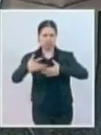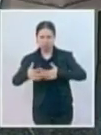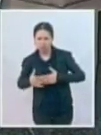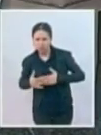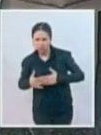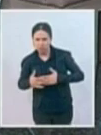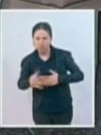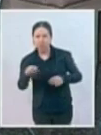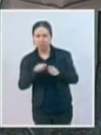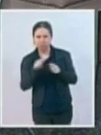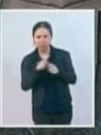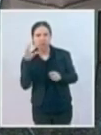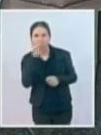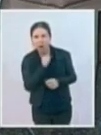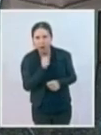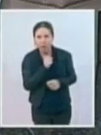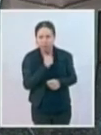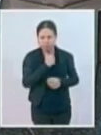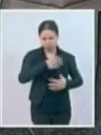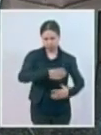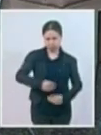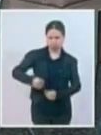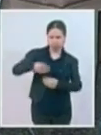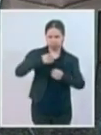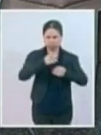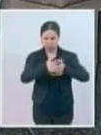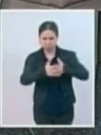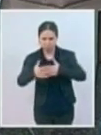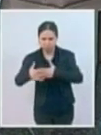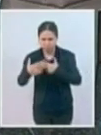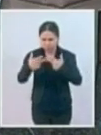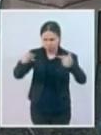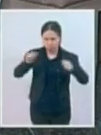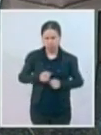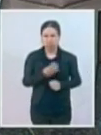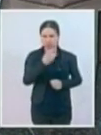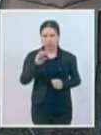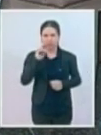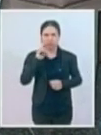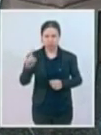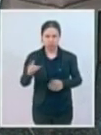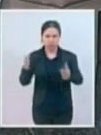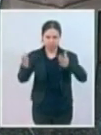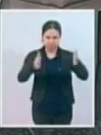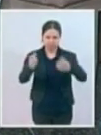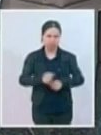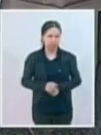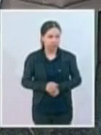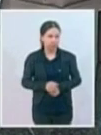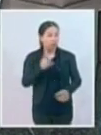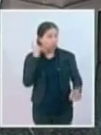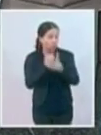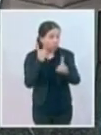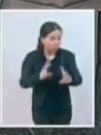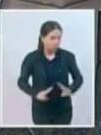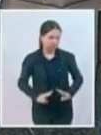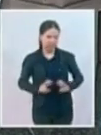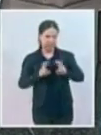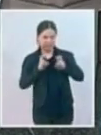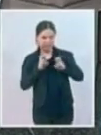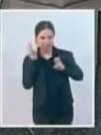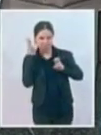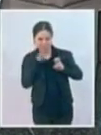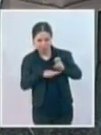possam comprovar a biópsia nesse prazo de 30 dias, e caso seja comprovada a questão de malignidade,